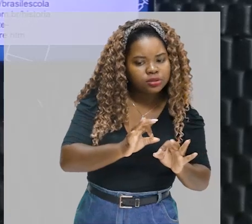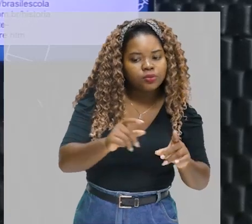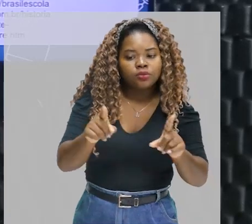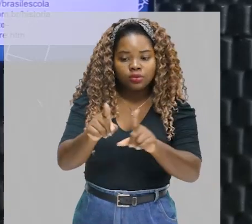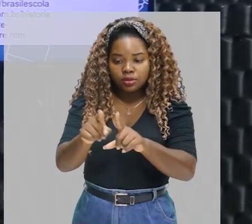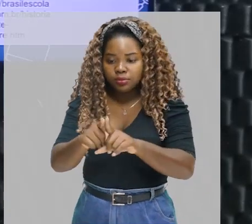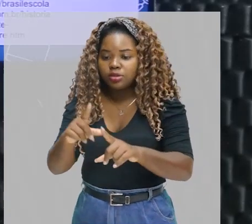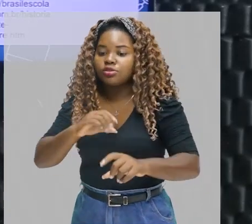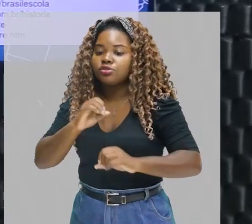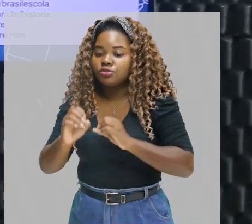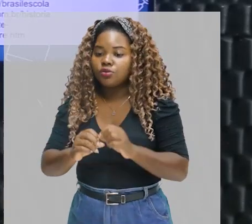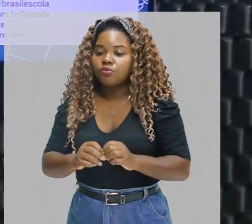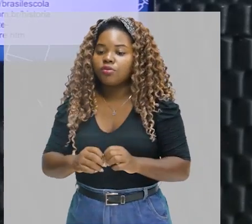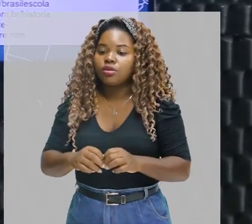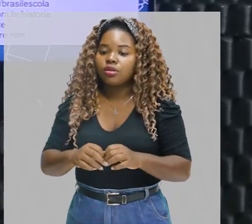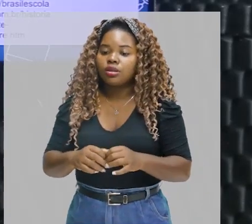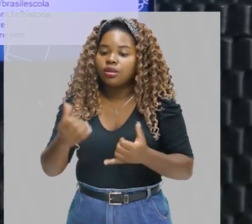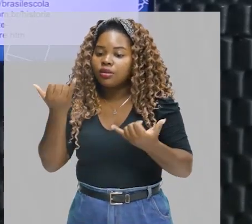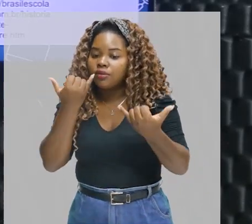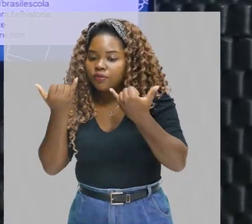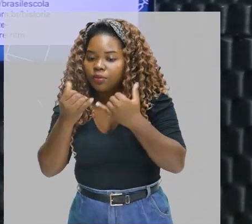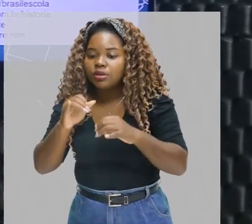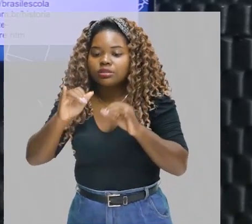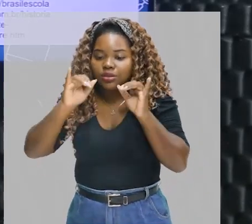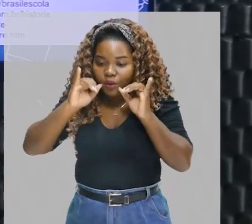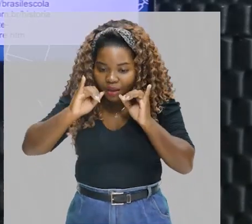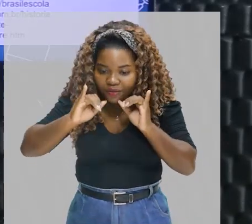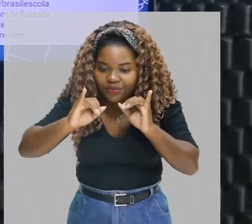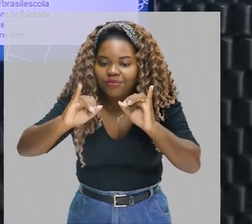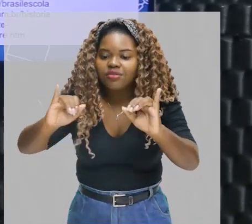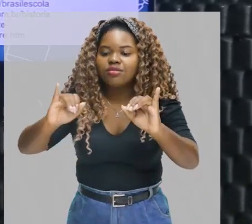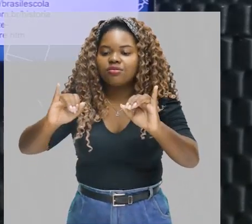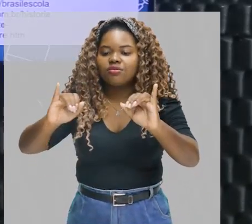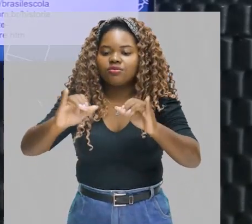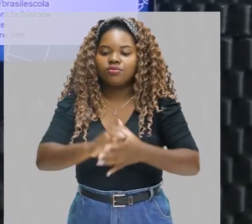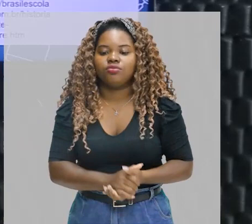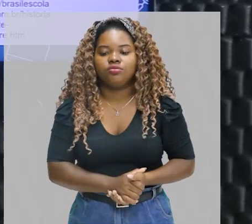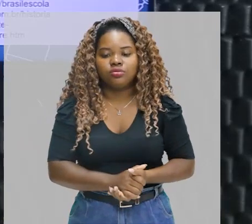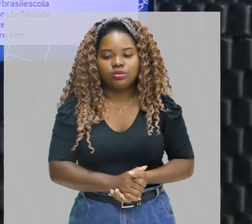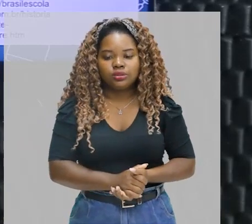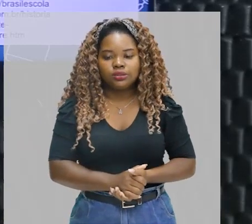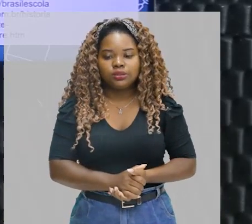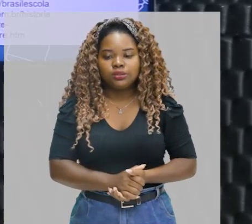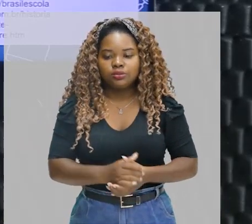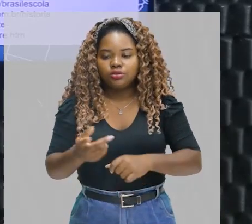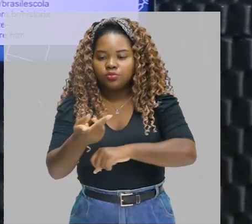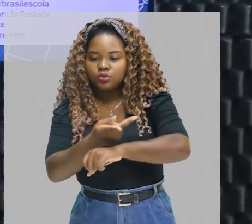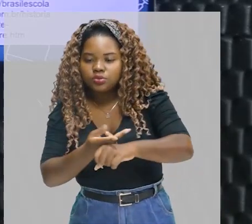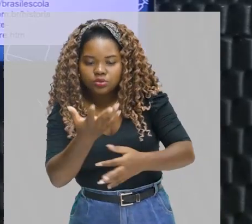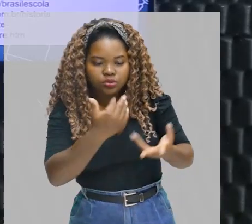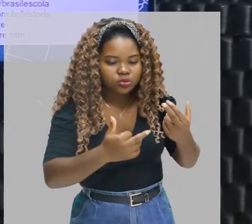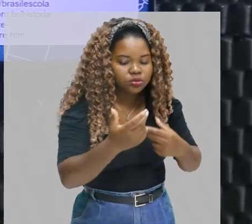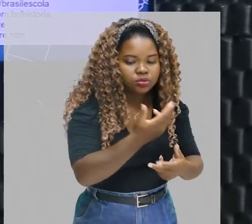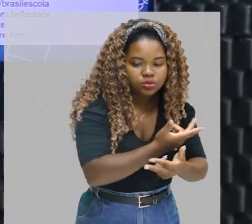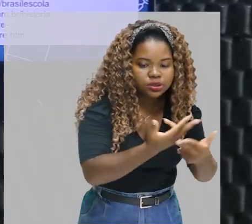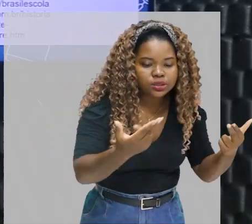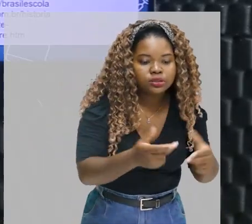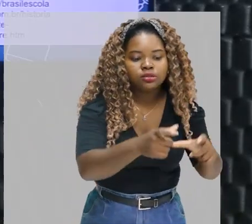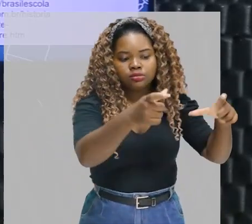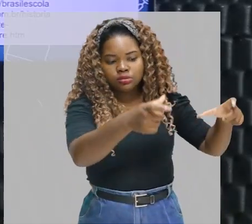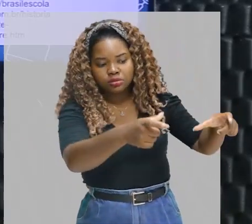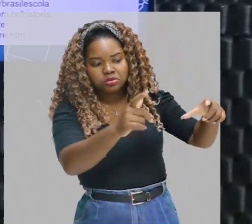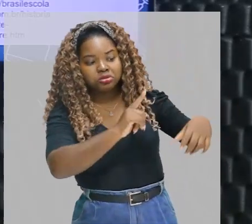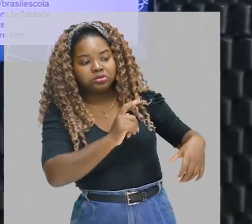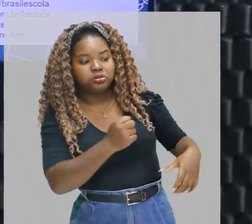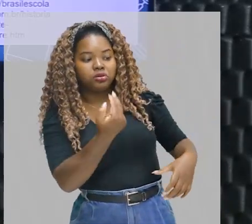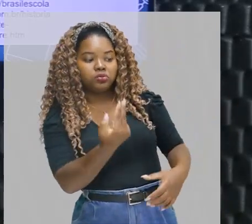alerta, né? Era uma alerta para predadores e também em busca de alimentos, né? Saber se ali naquele local